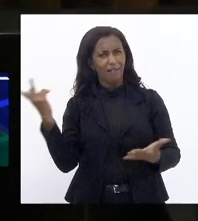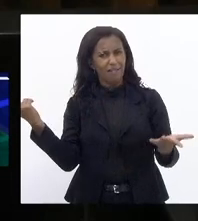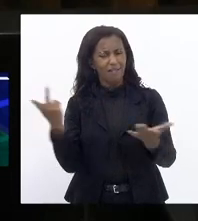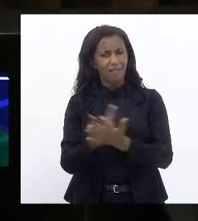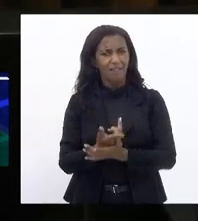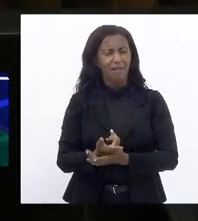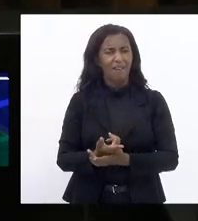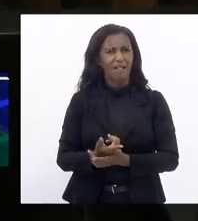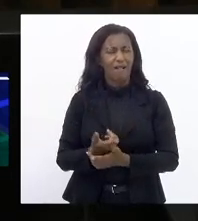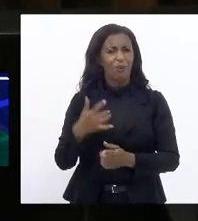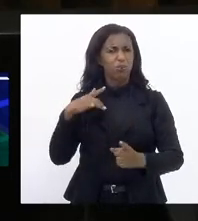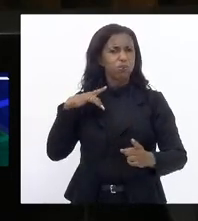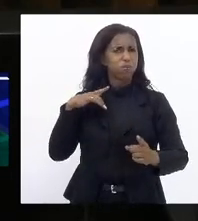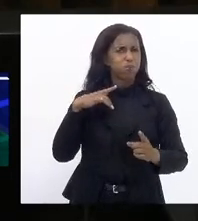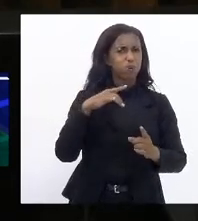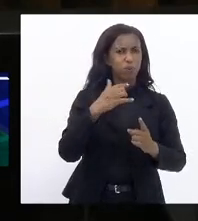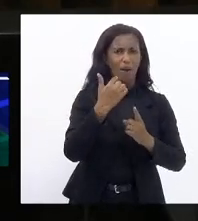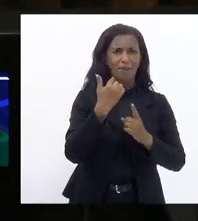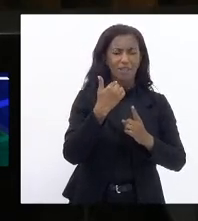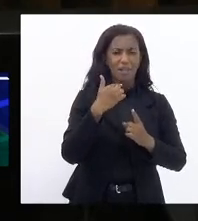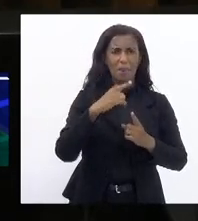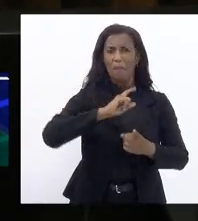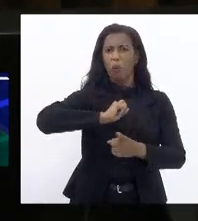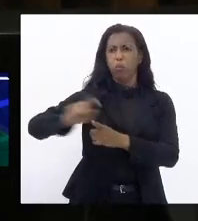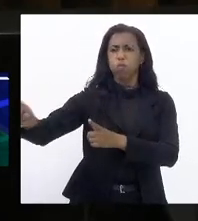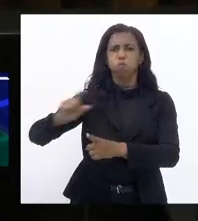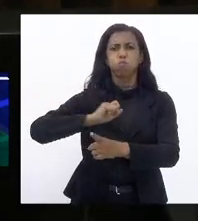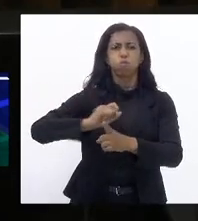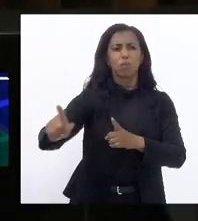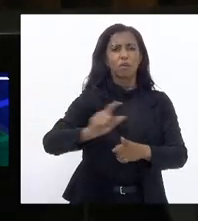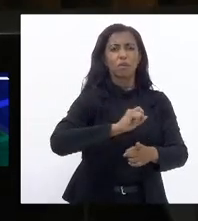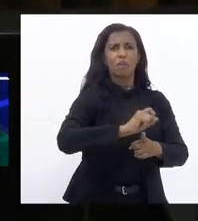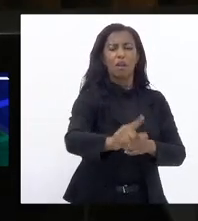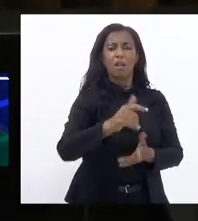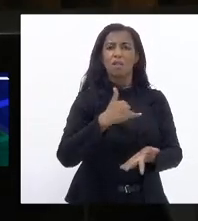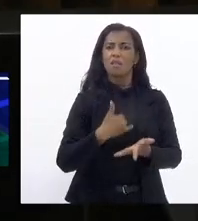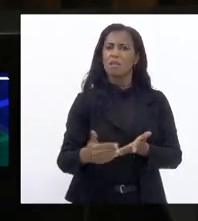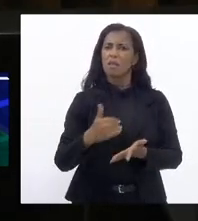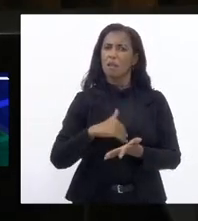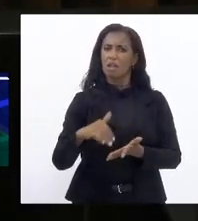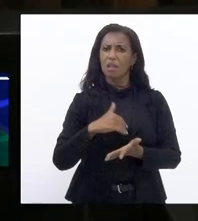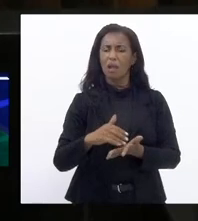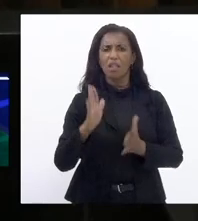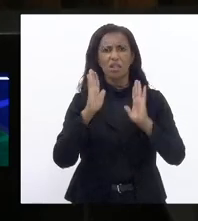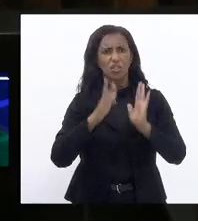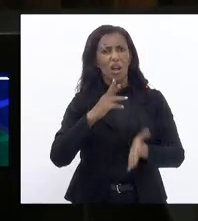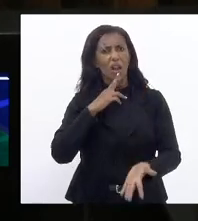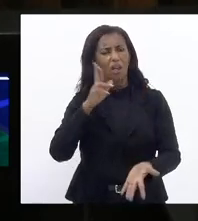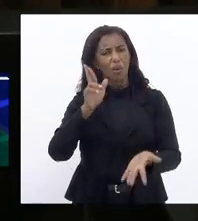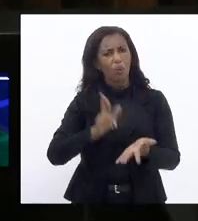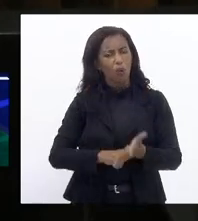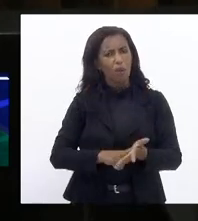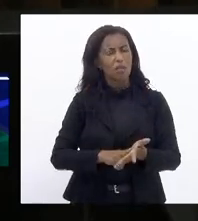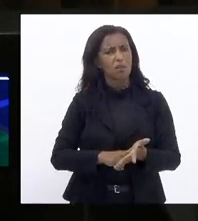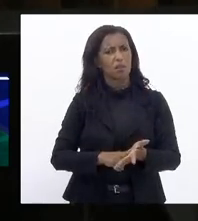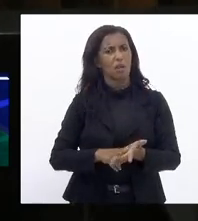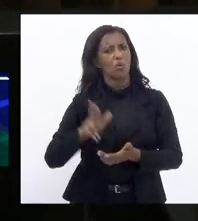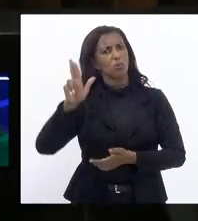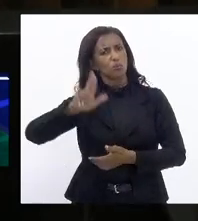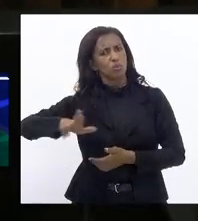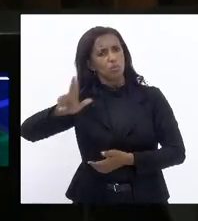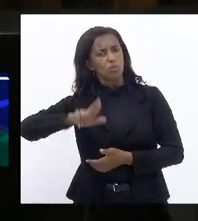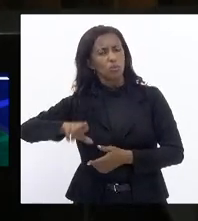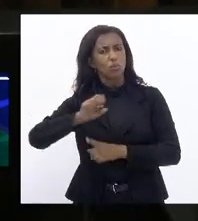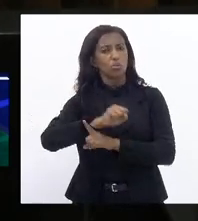assédio policial constante para que saiam de lá. A Secretaria do Patrimônio da União já reconheceu na concessão de uso social para